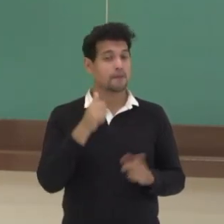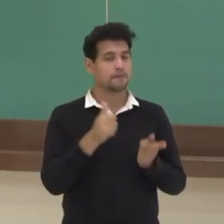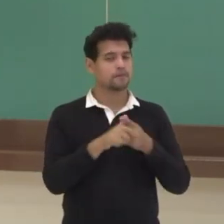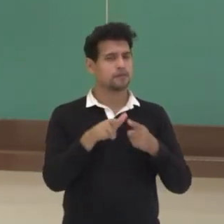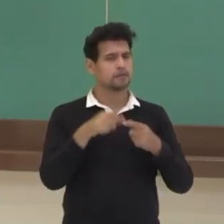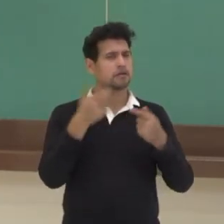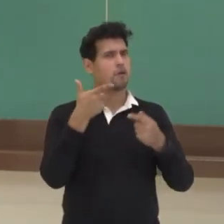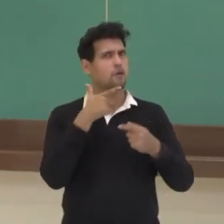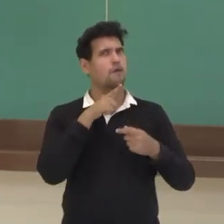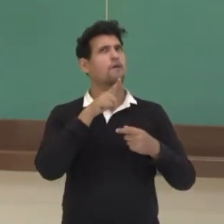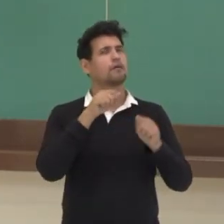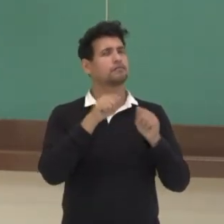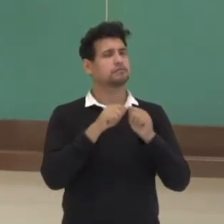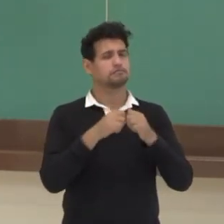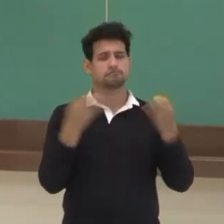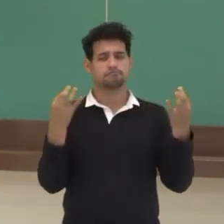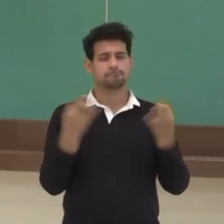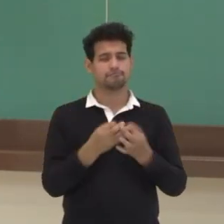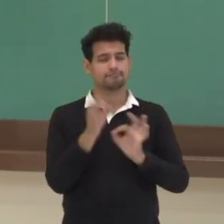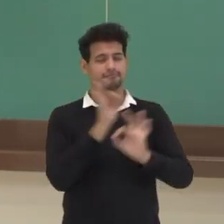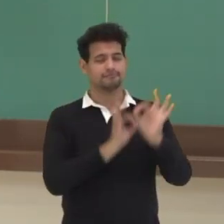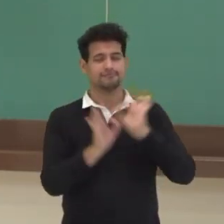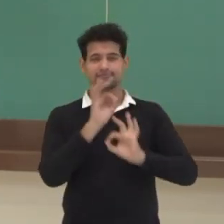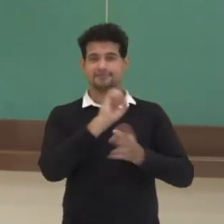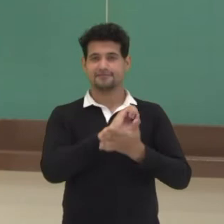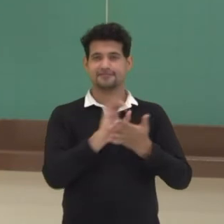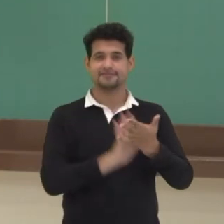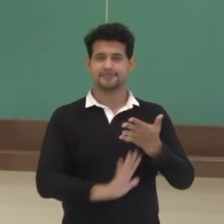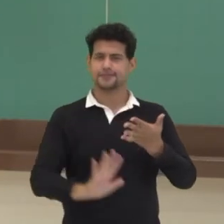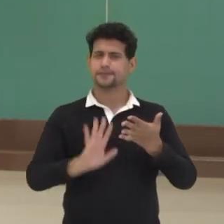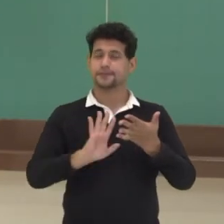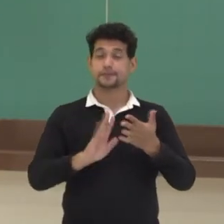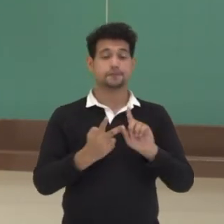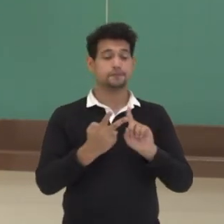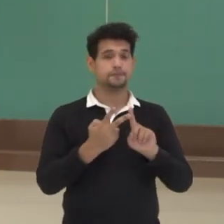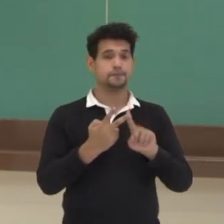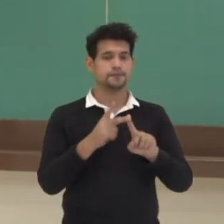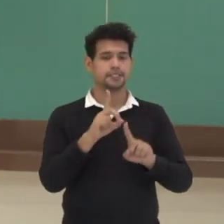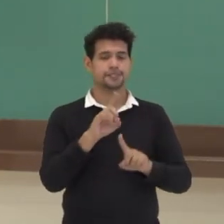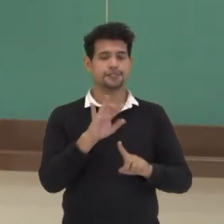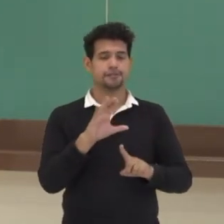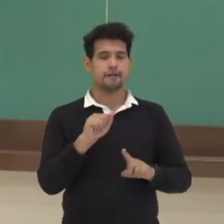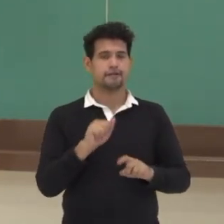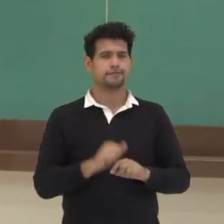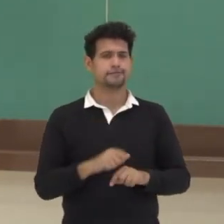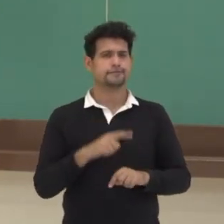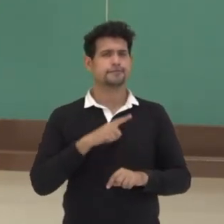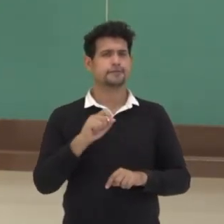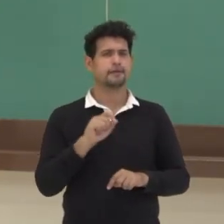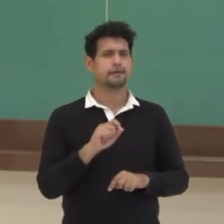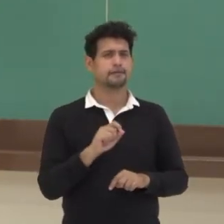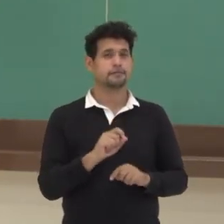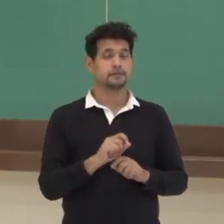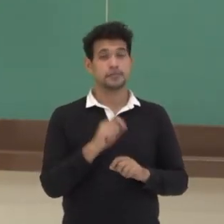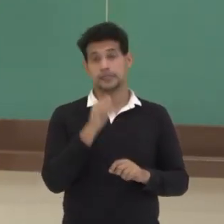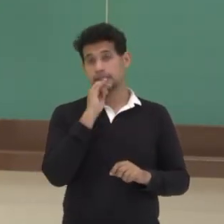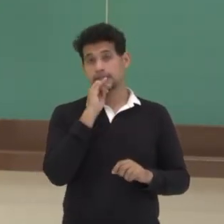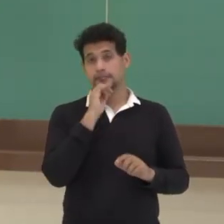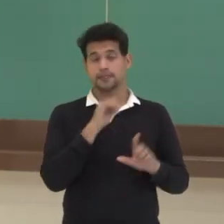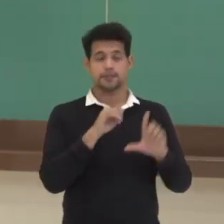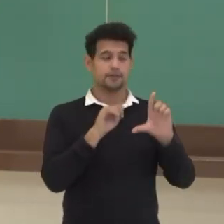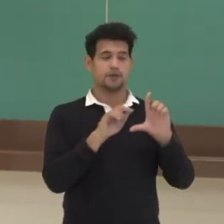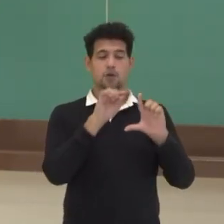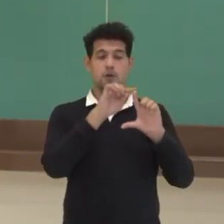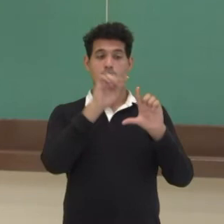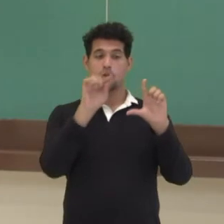você consiga resolver esse exercício. Segunda dica, eu tenho um círculo, aliás, um